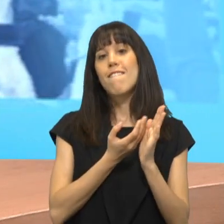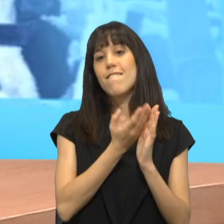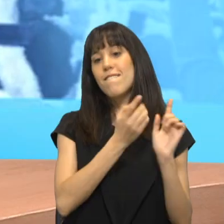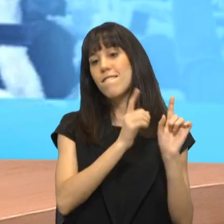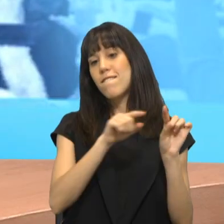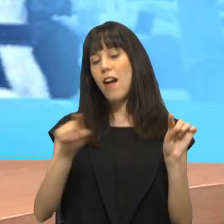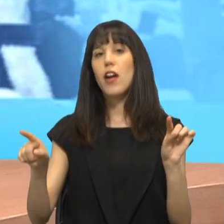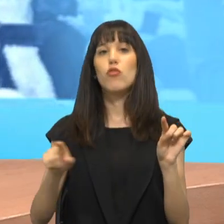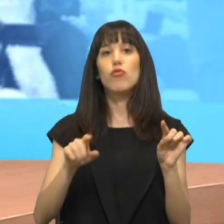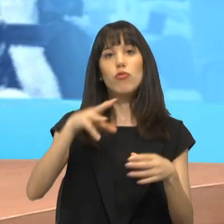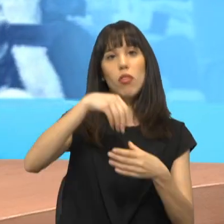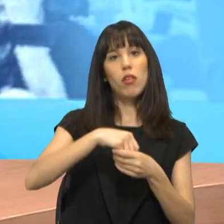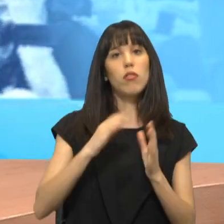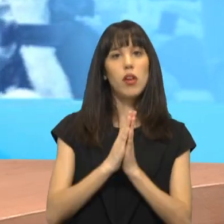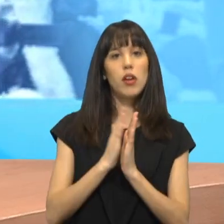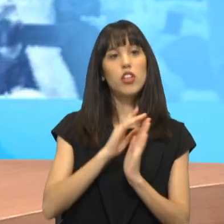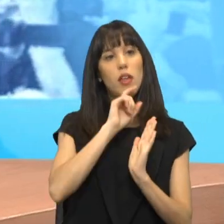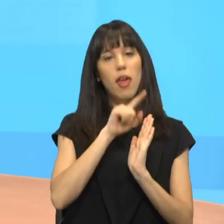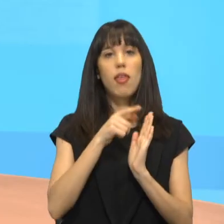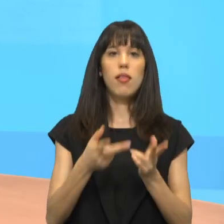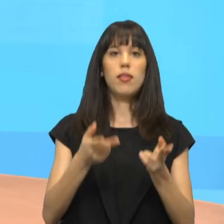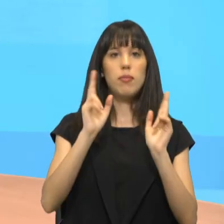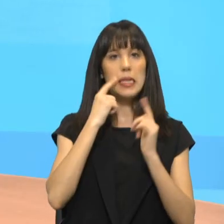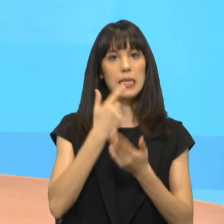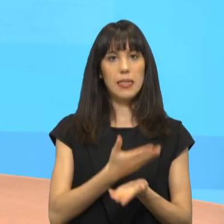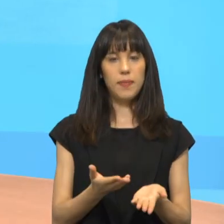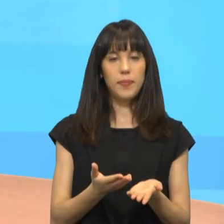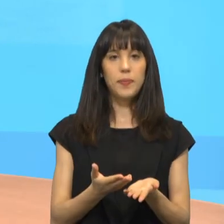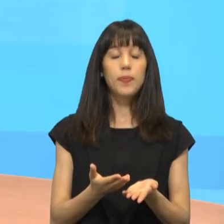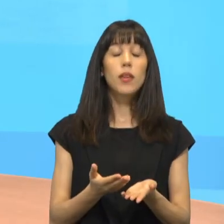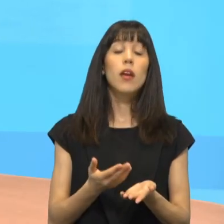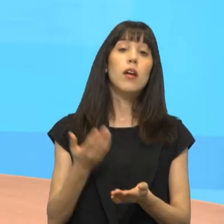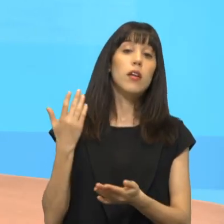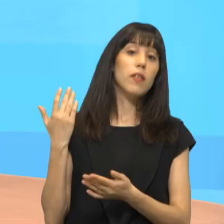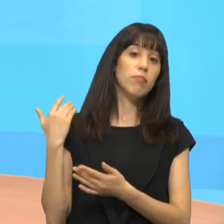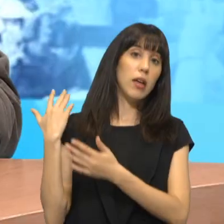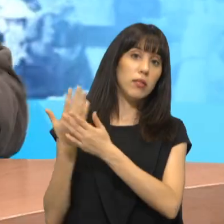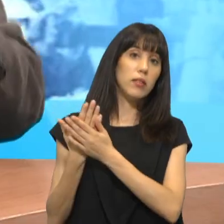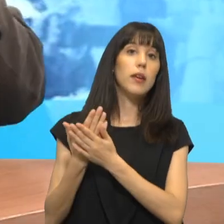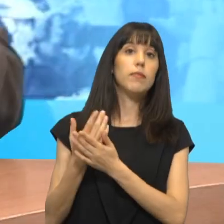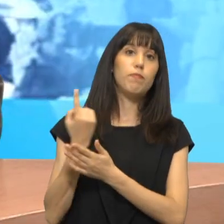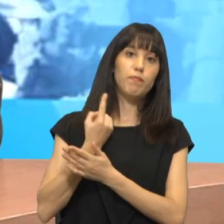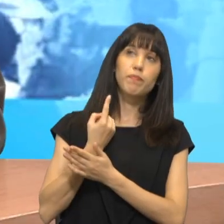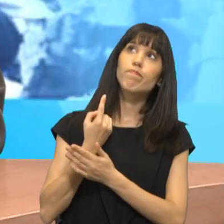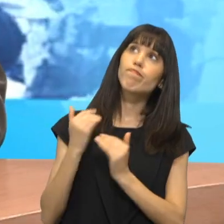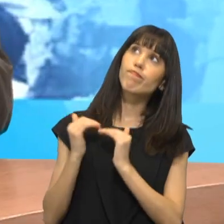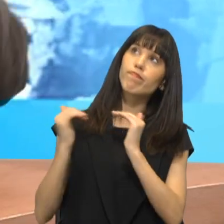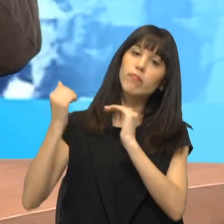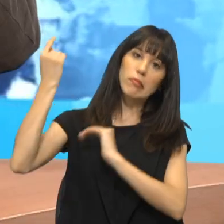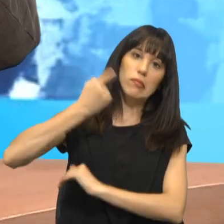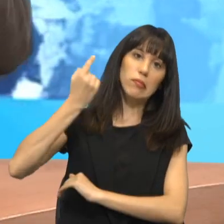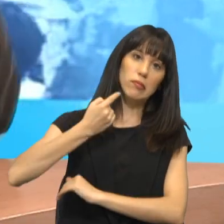dessa pluralidade no interior da Igreja Católica. E, por isso, aquilo que até então se fazia sob mandato da hierarquia de